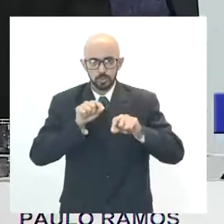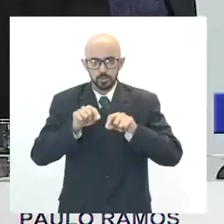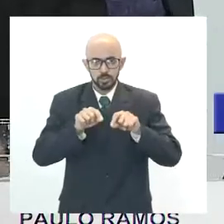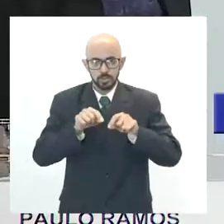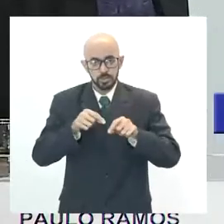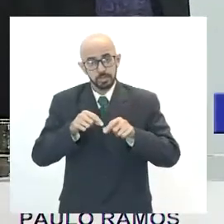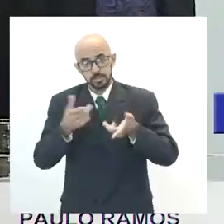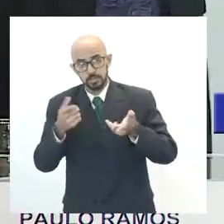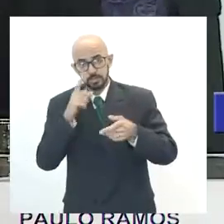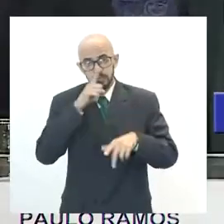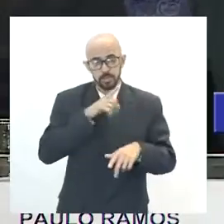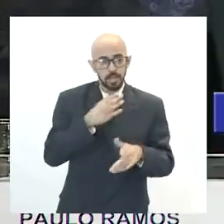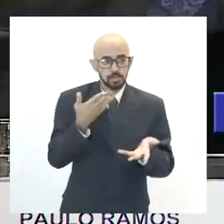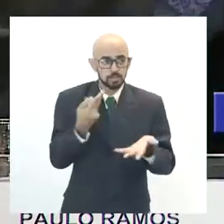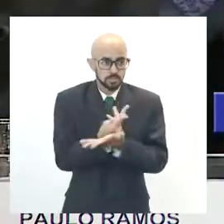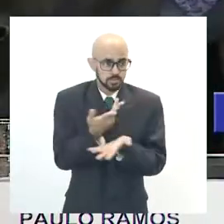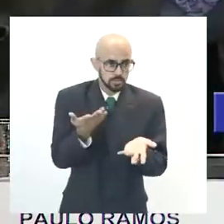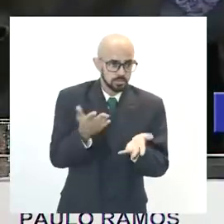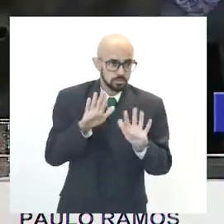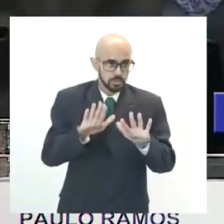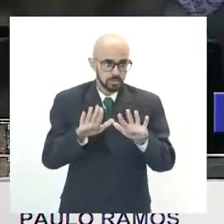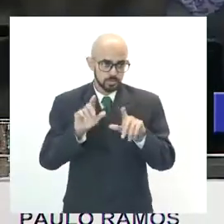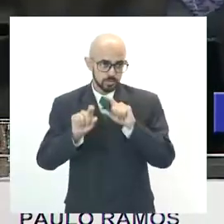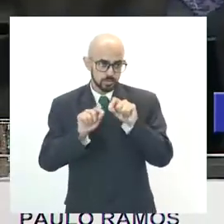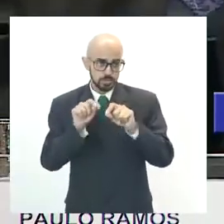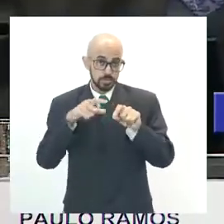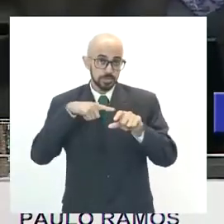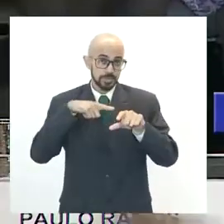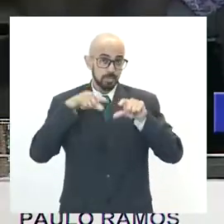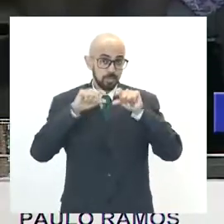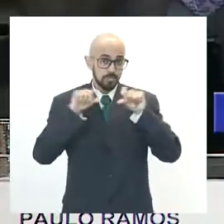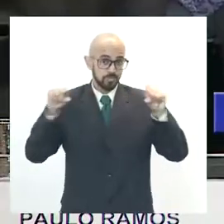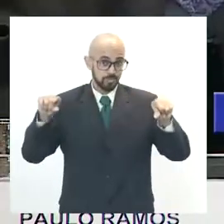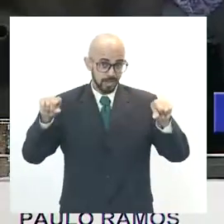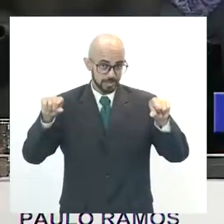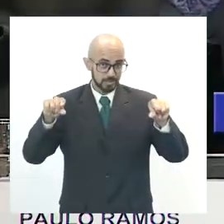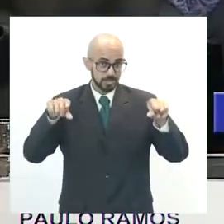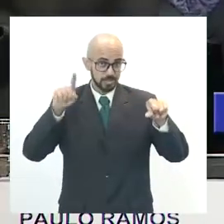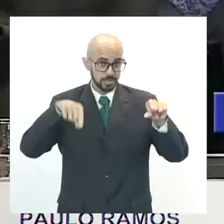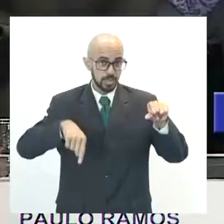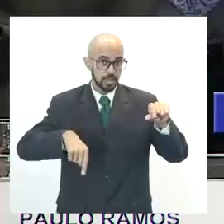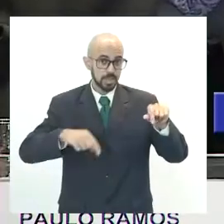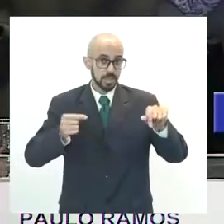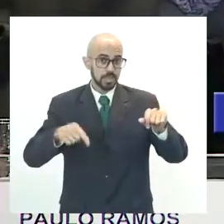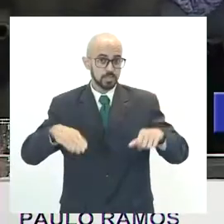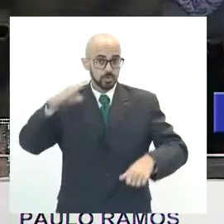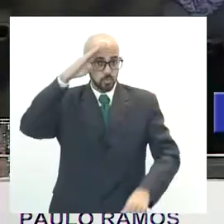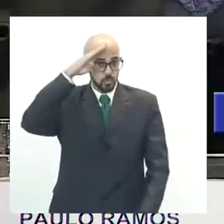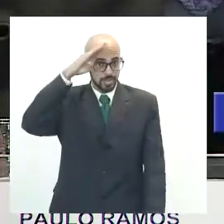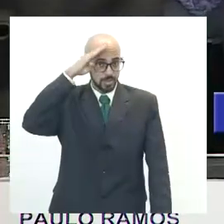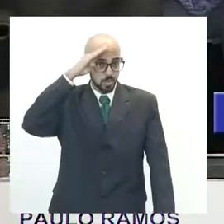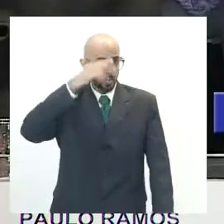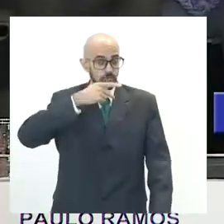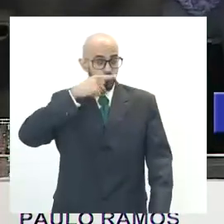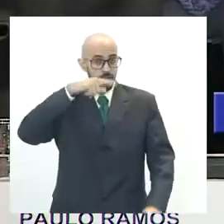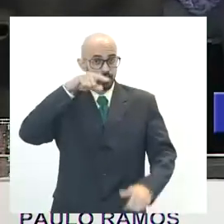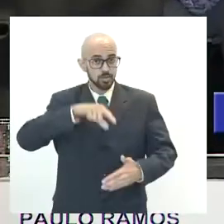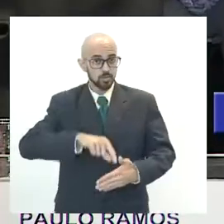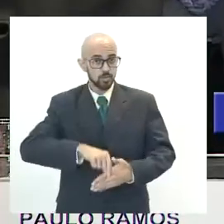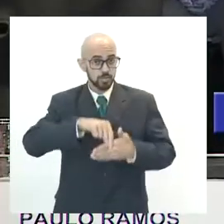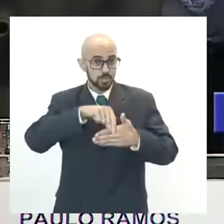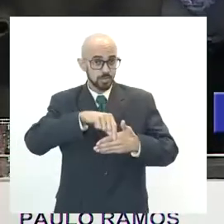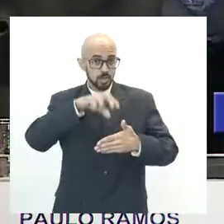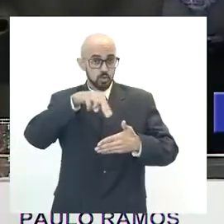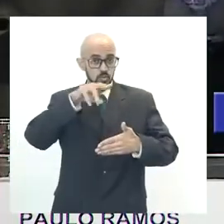escorregadas Olha que existe uma frase que é de quartel que o superior nunca erra